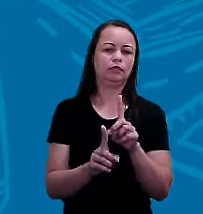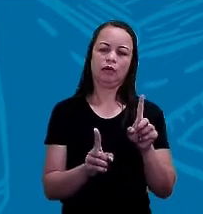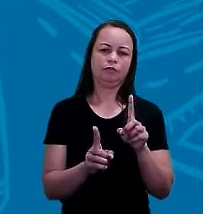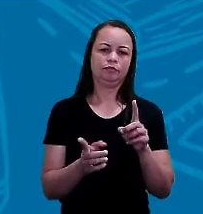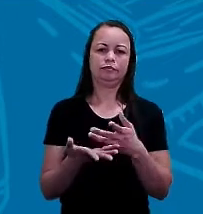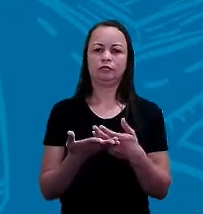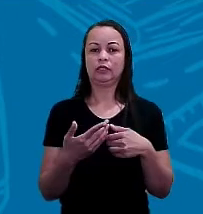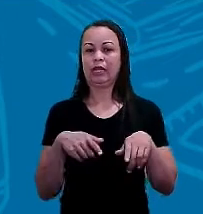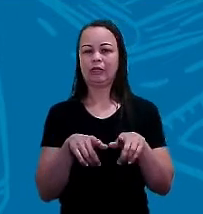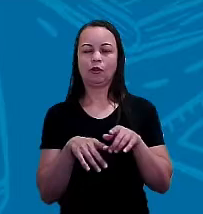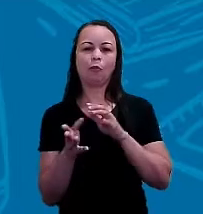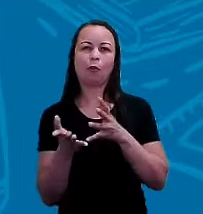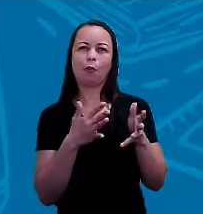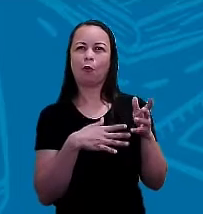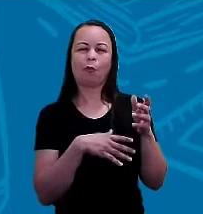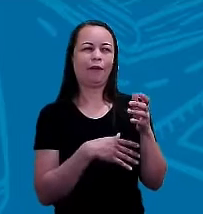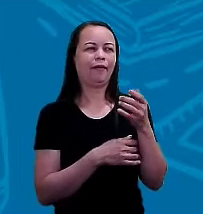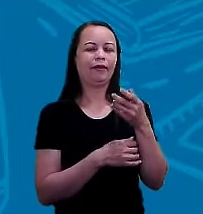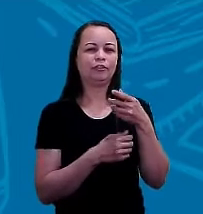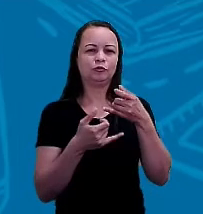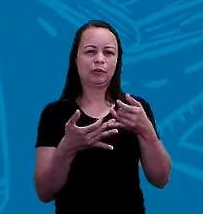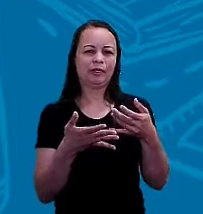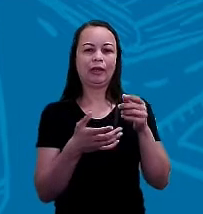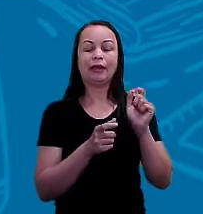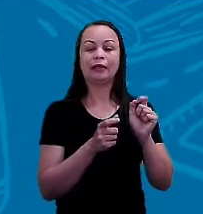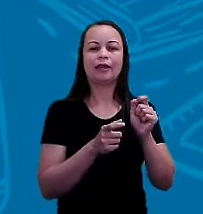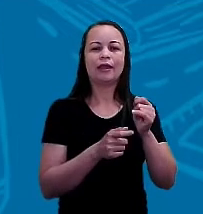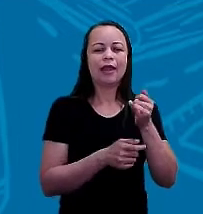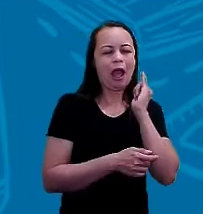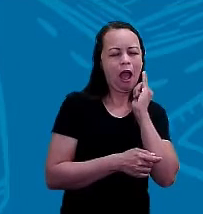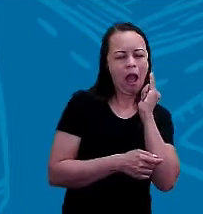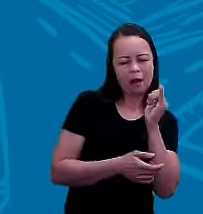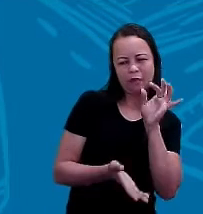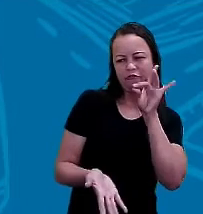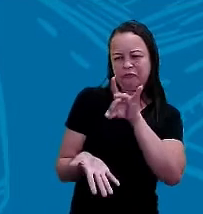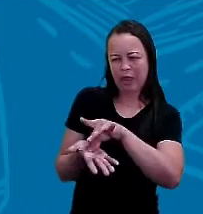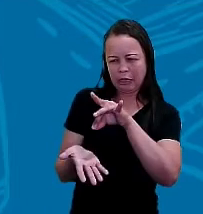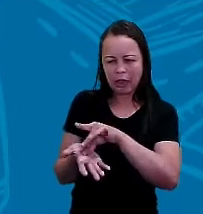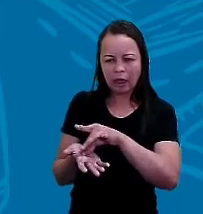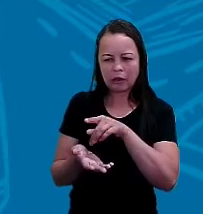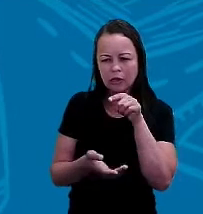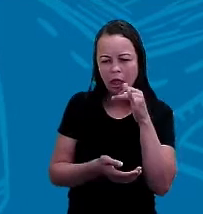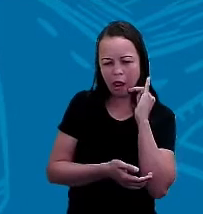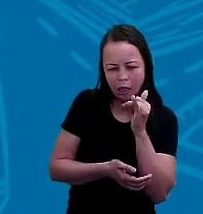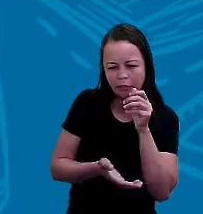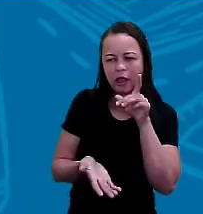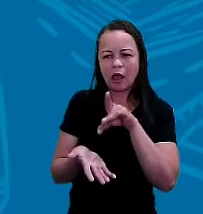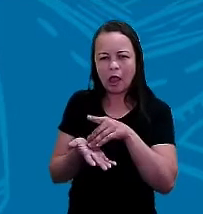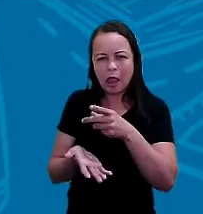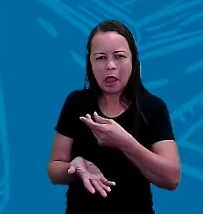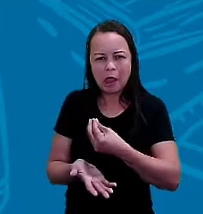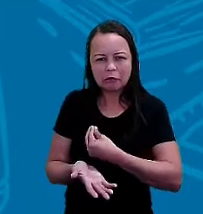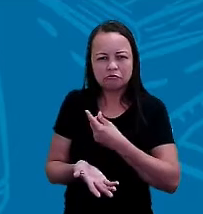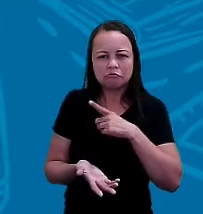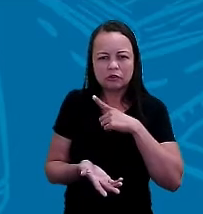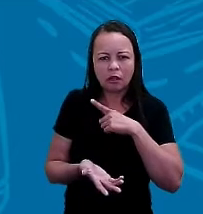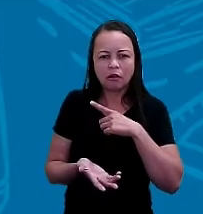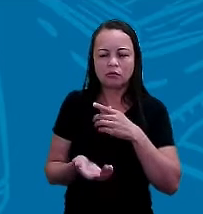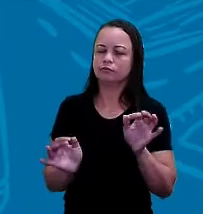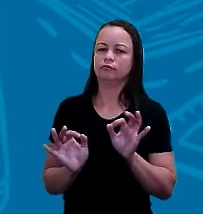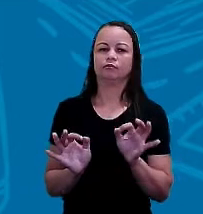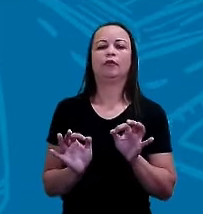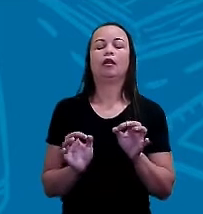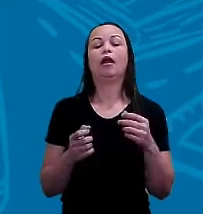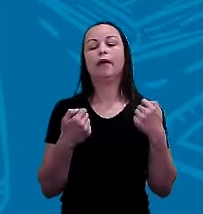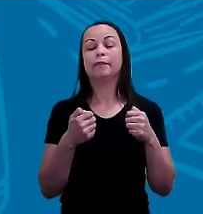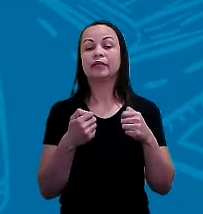Nem tampouco dizer que a lenda é verdade. O que está dizendo na lenda realmente existe. Não. O que a gente deve considerar é